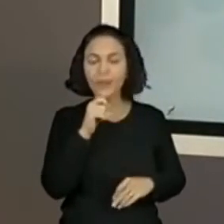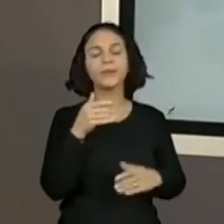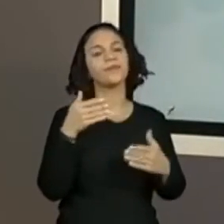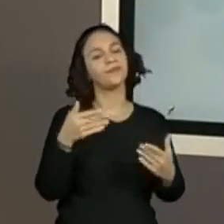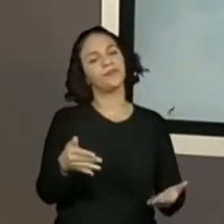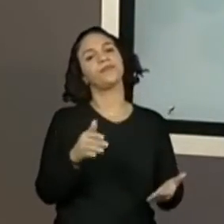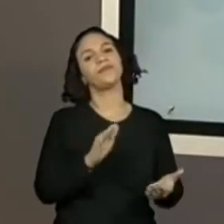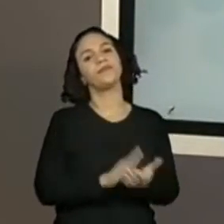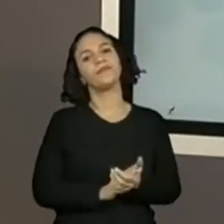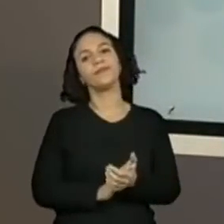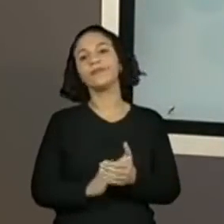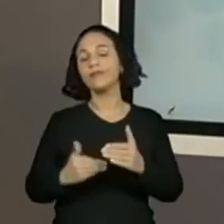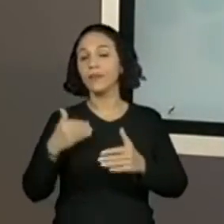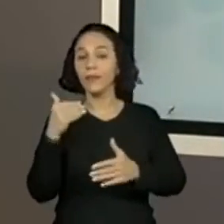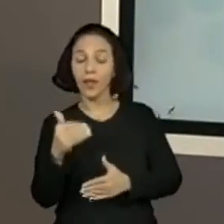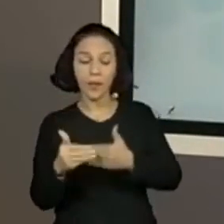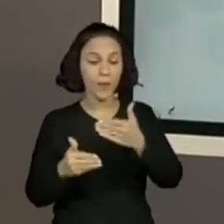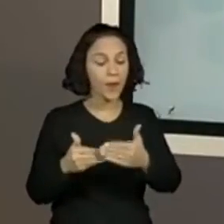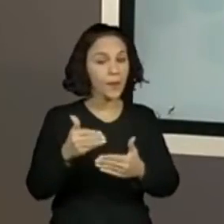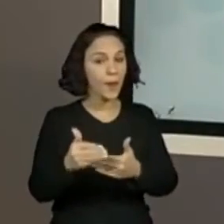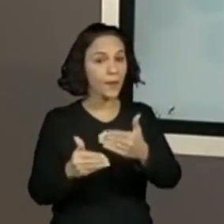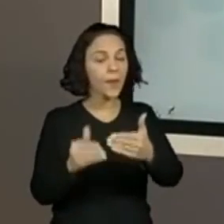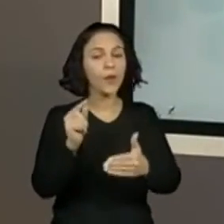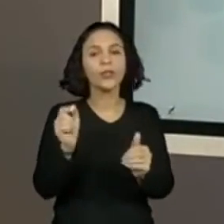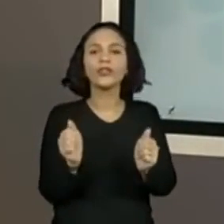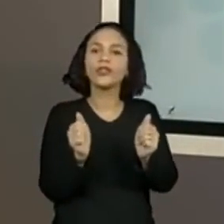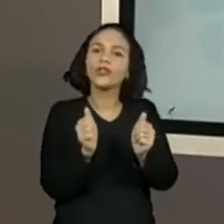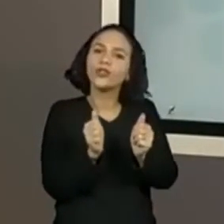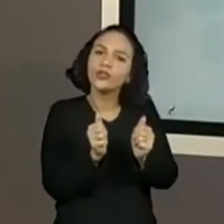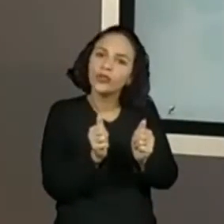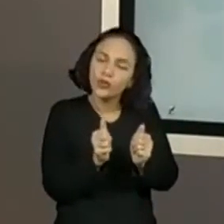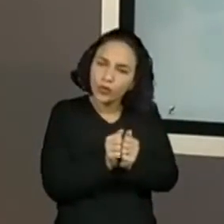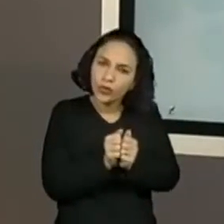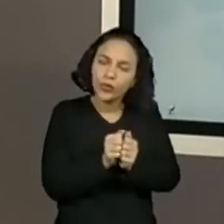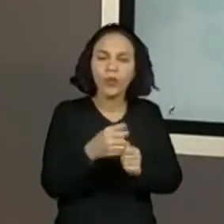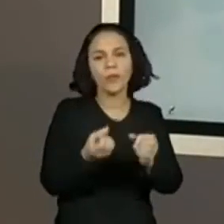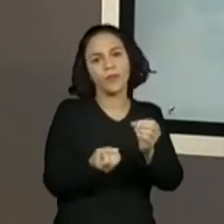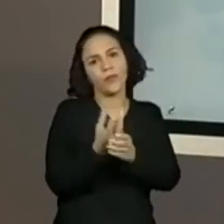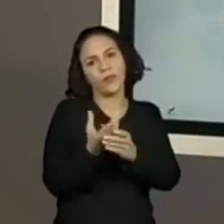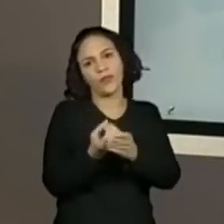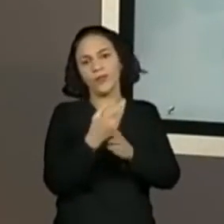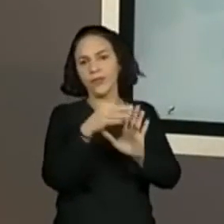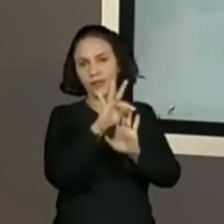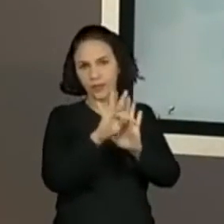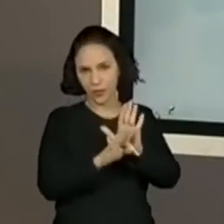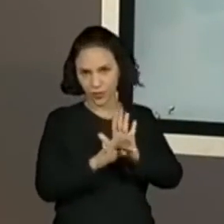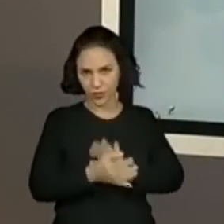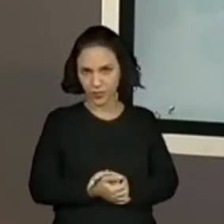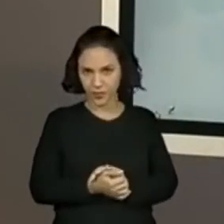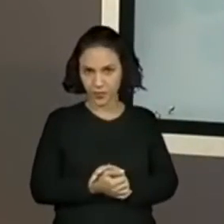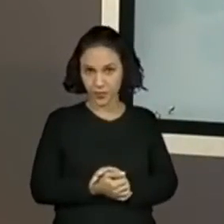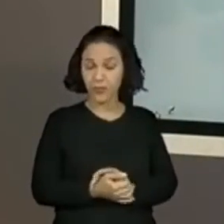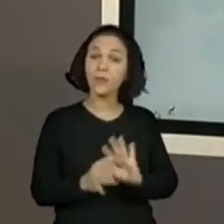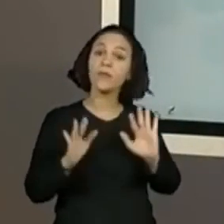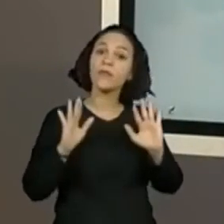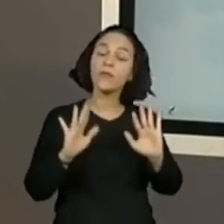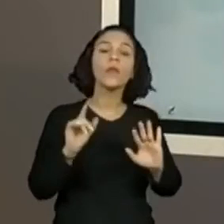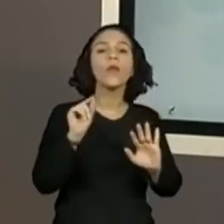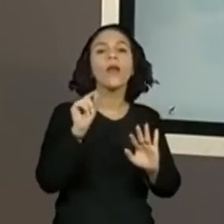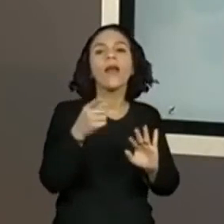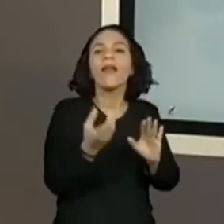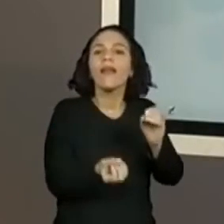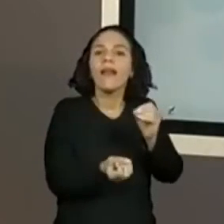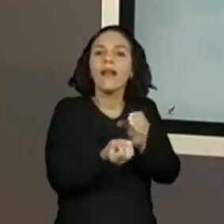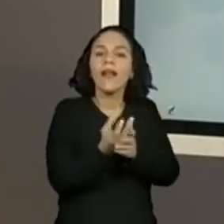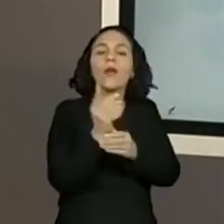as etapas, nós estamos juntinhos desenvolvendo as etapas de uma produção de texto. No caso aqui, a produção do final